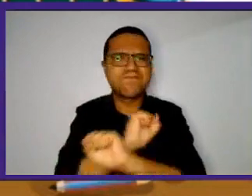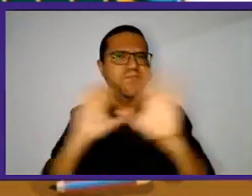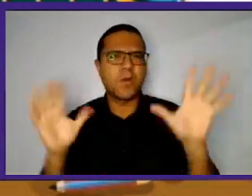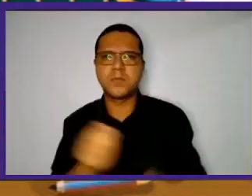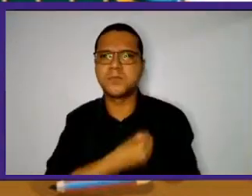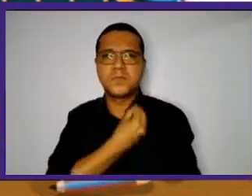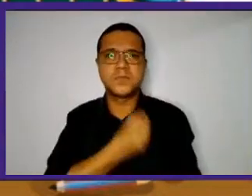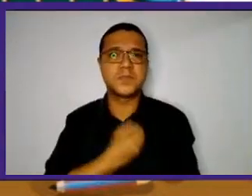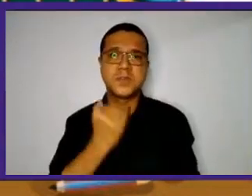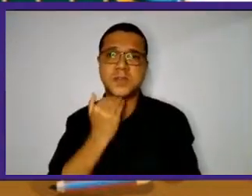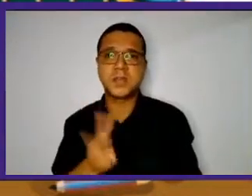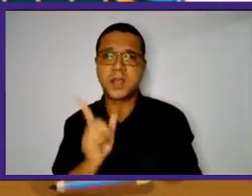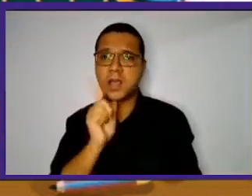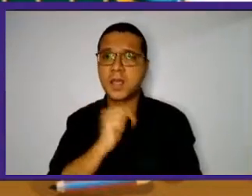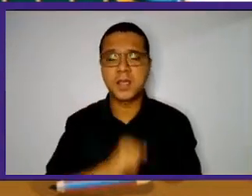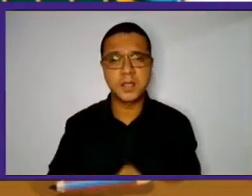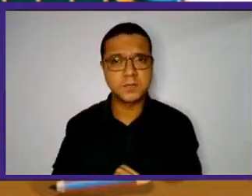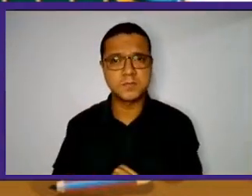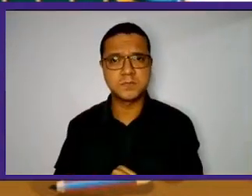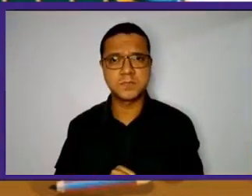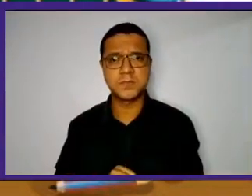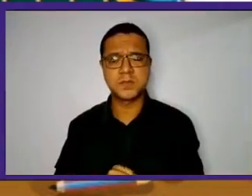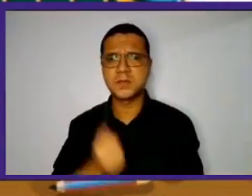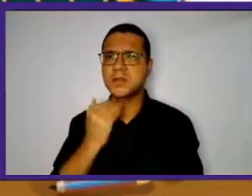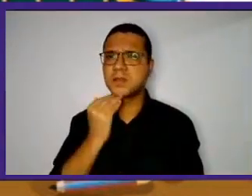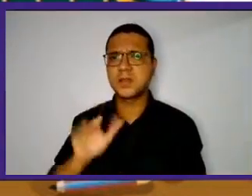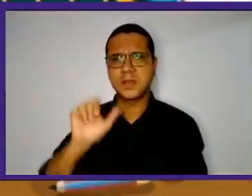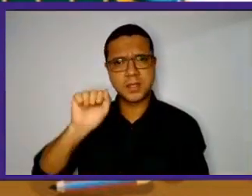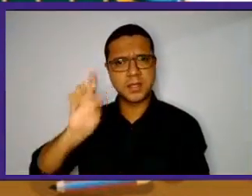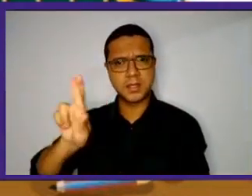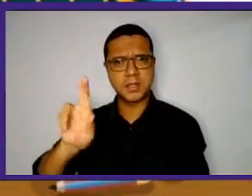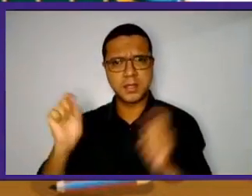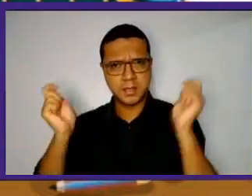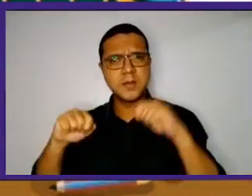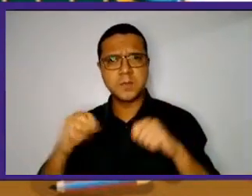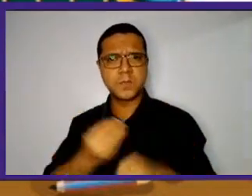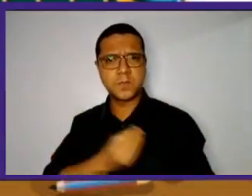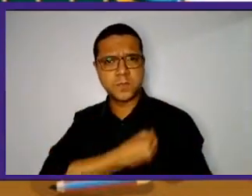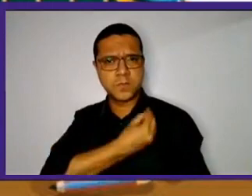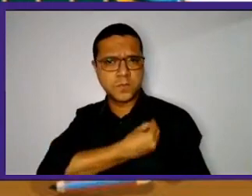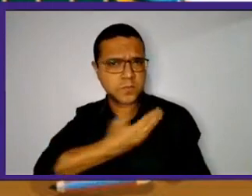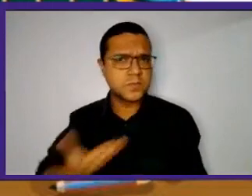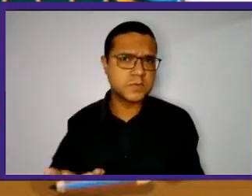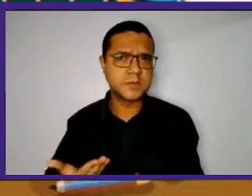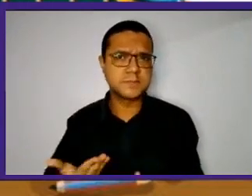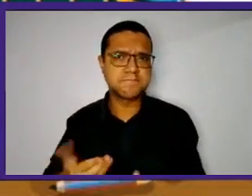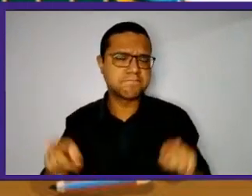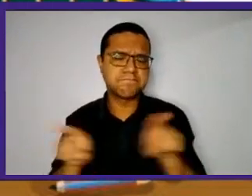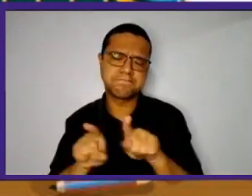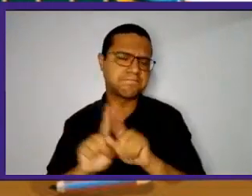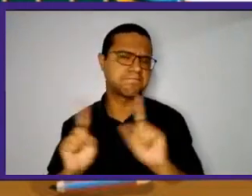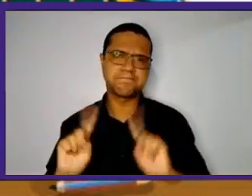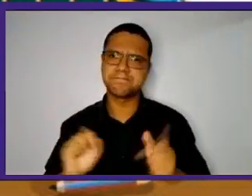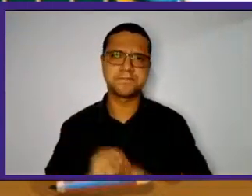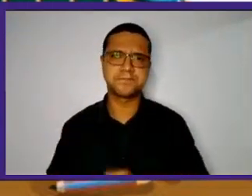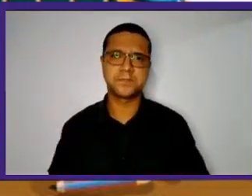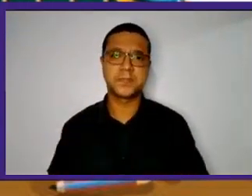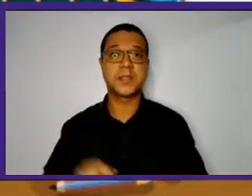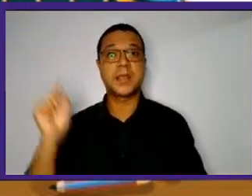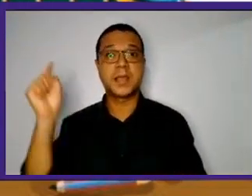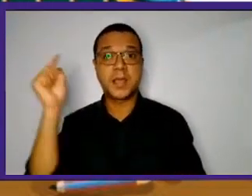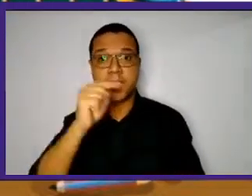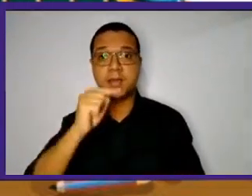água? Já. E sem ar? Dá para viver? Também não. Então, justamente aí que a atmosfera